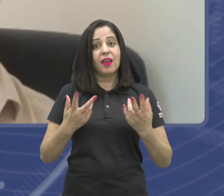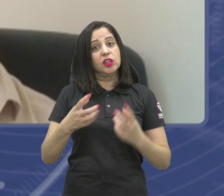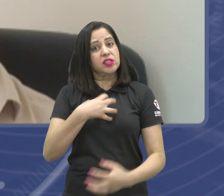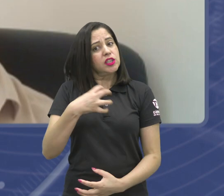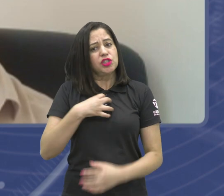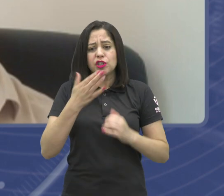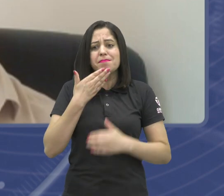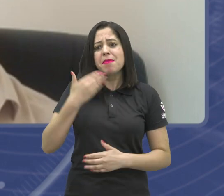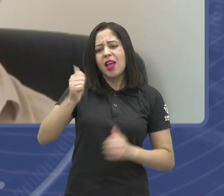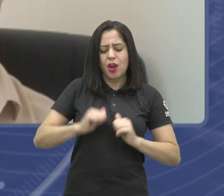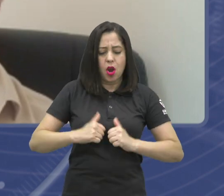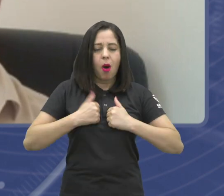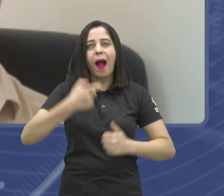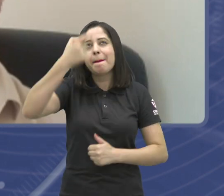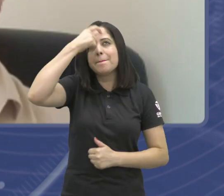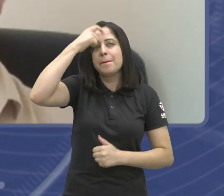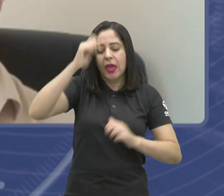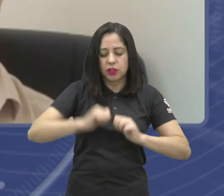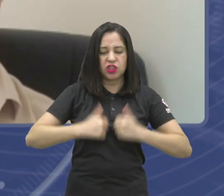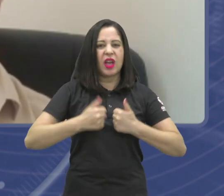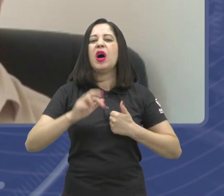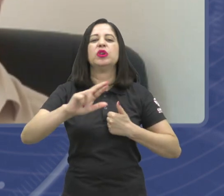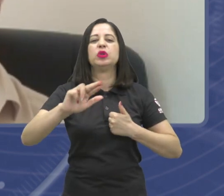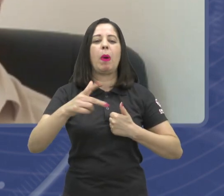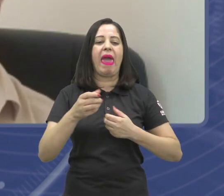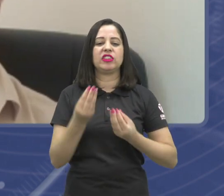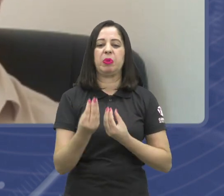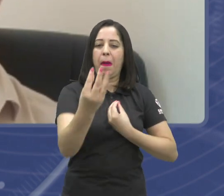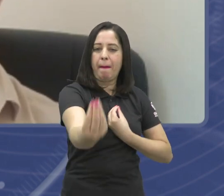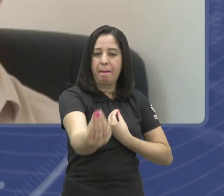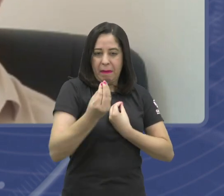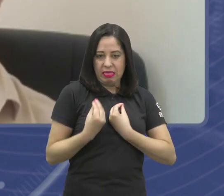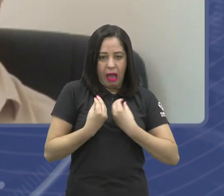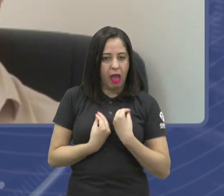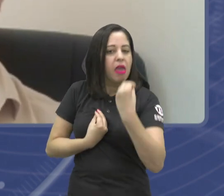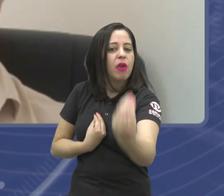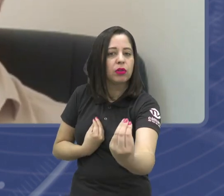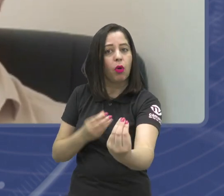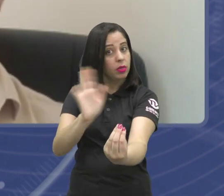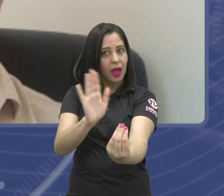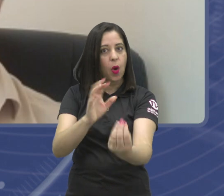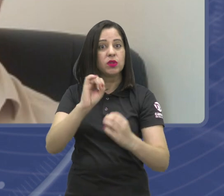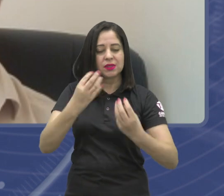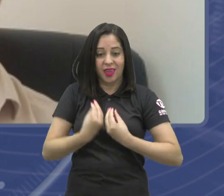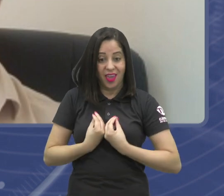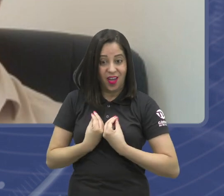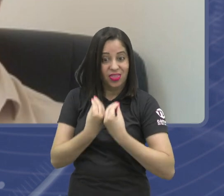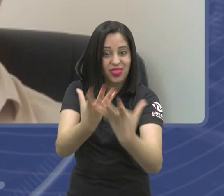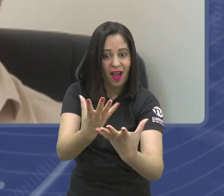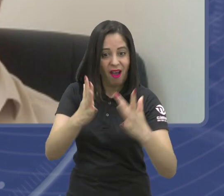se sentir melhor mesmo, a mente, não de ter algo em troca, não é isso, mas de fazer o bem para a gente mesmo.